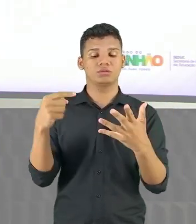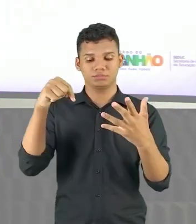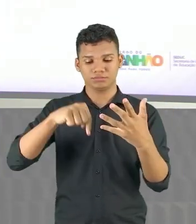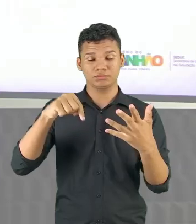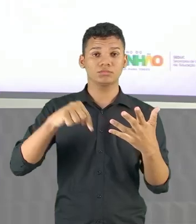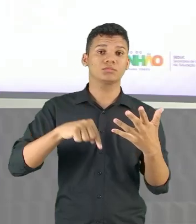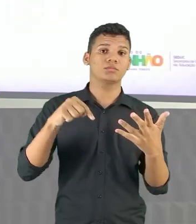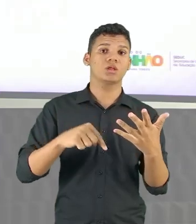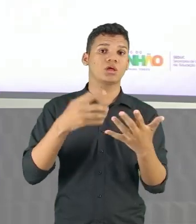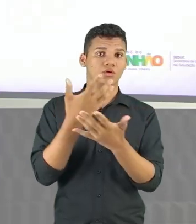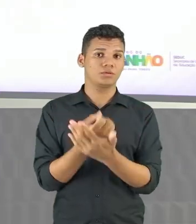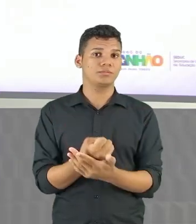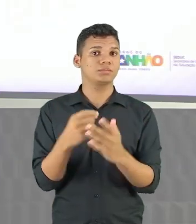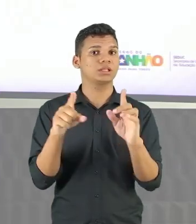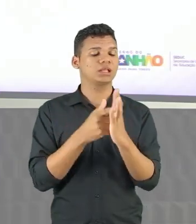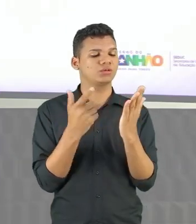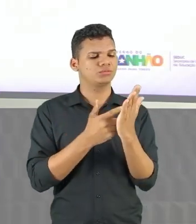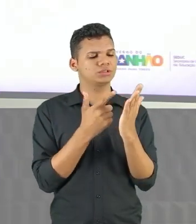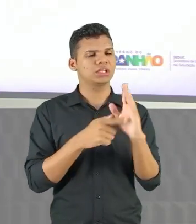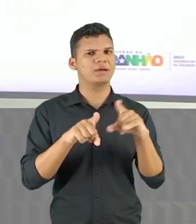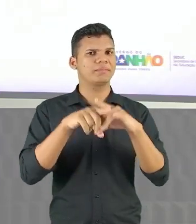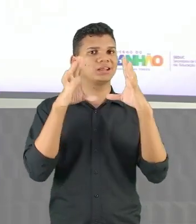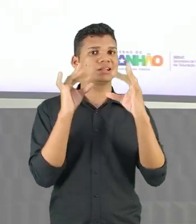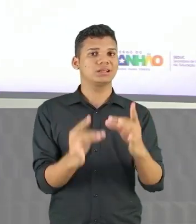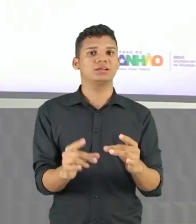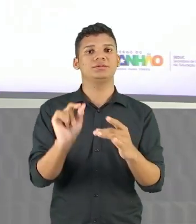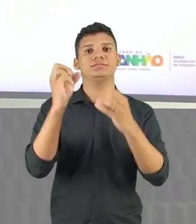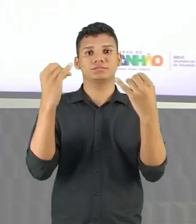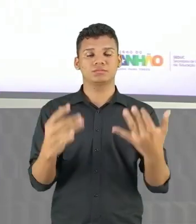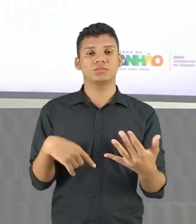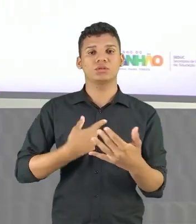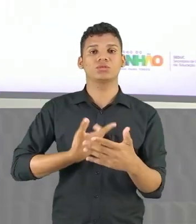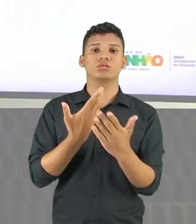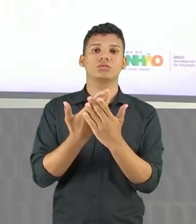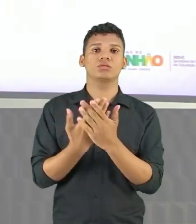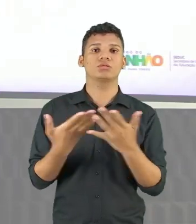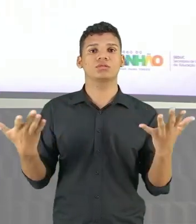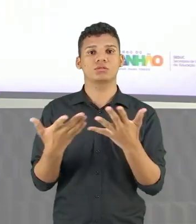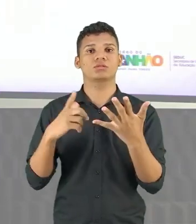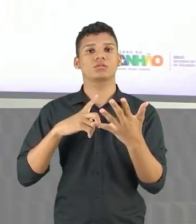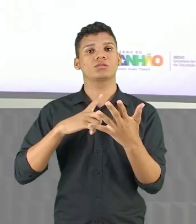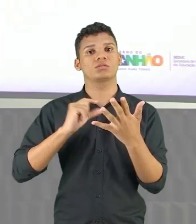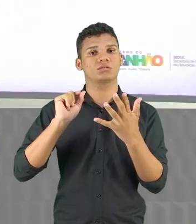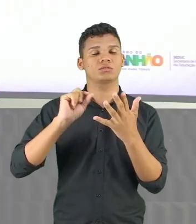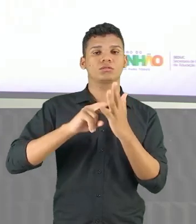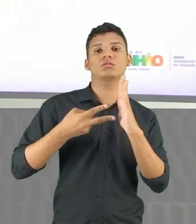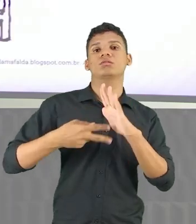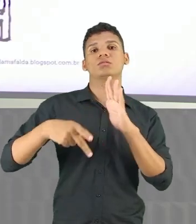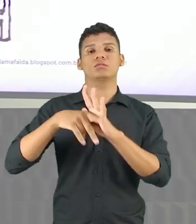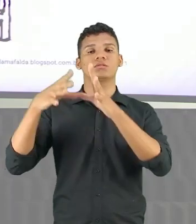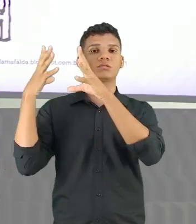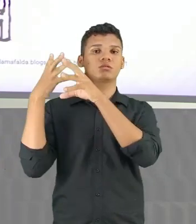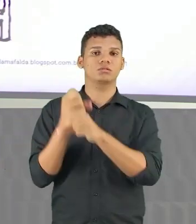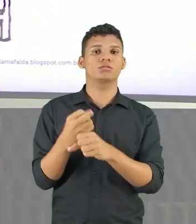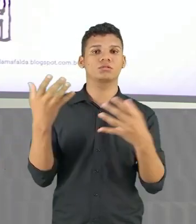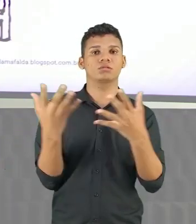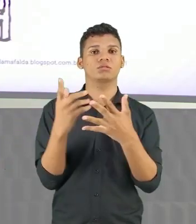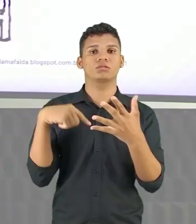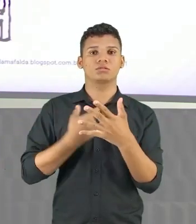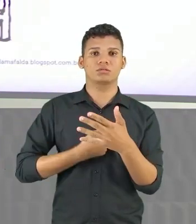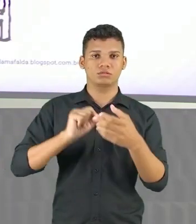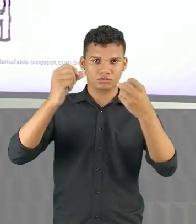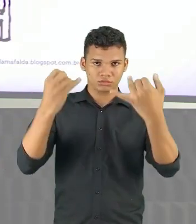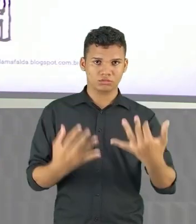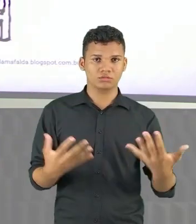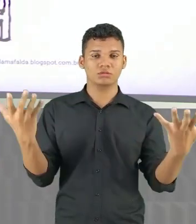vão acessar e conseguir conferir de forma mais detalhada cada questão que a gente vai trabalhar aqui nesta revisão. Dando continuidade, a gente vai